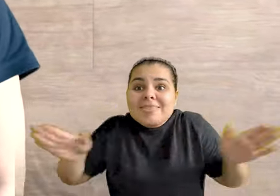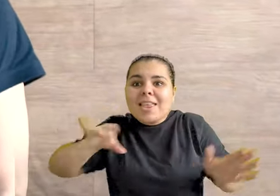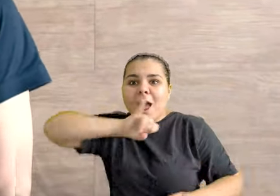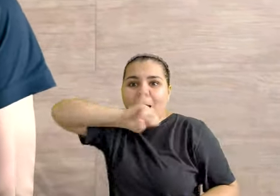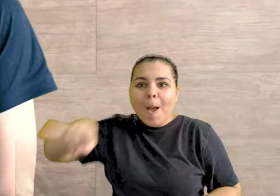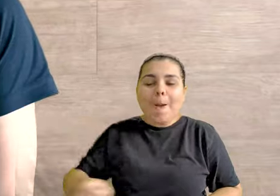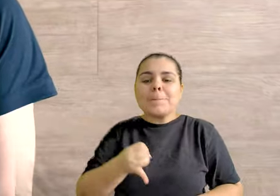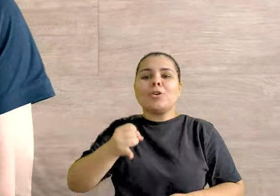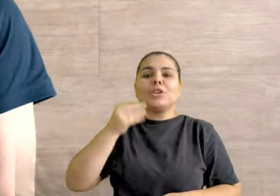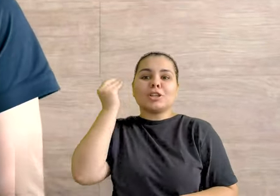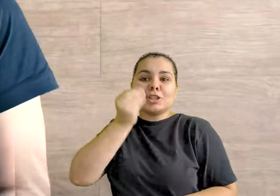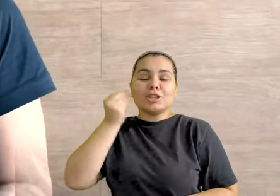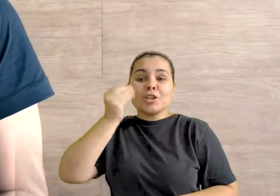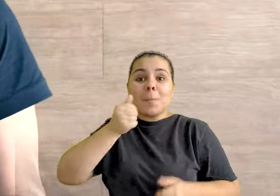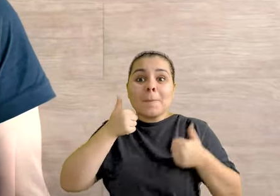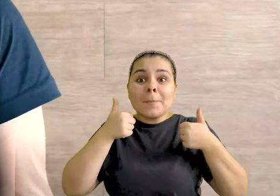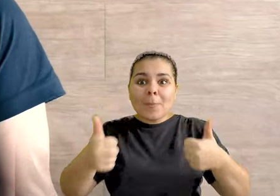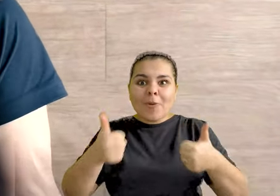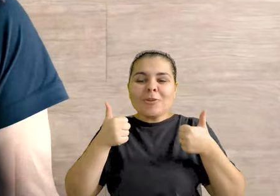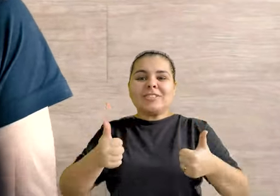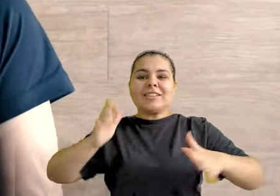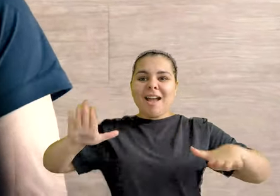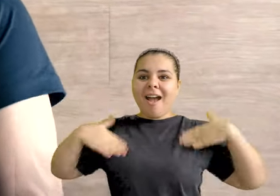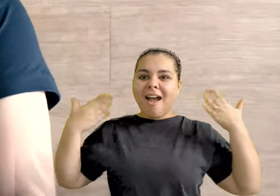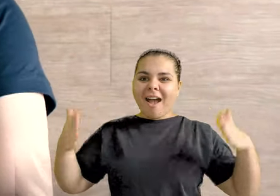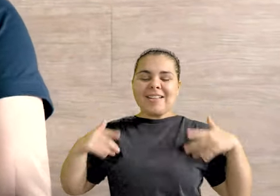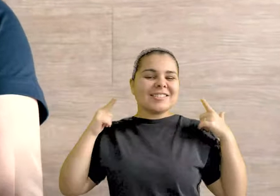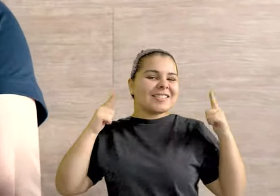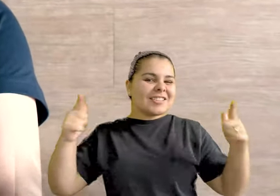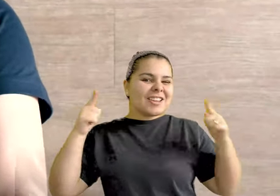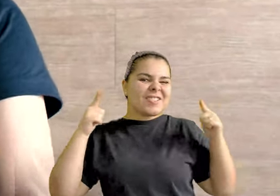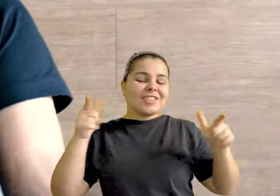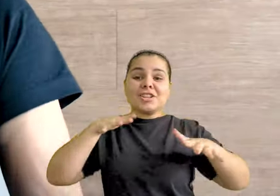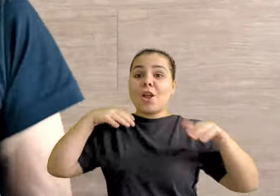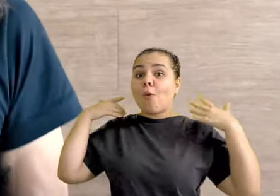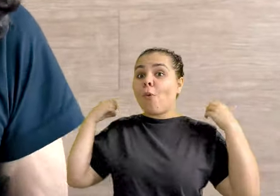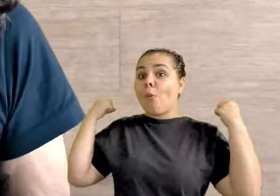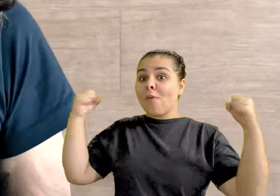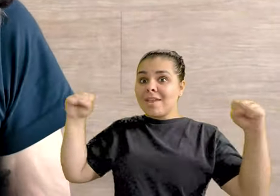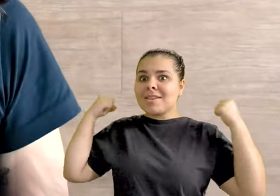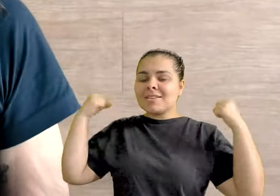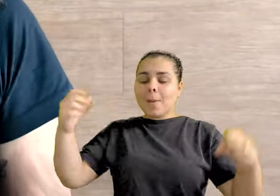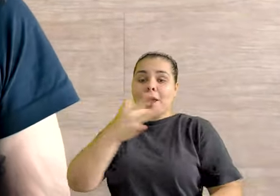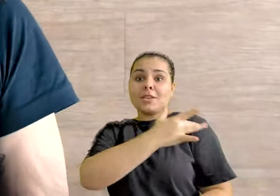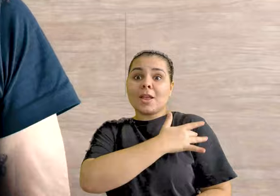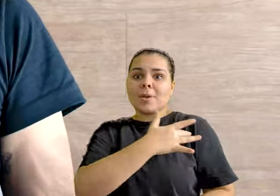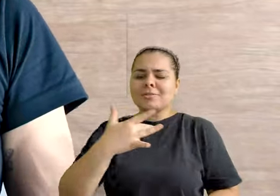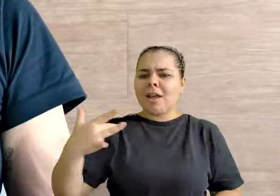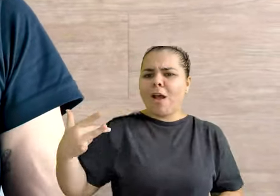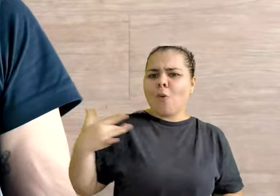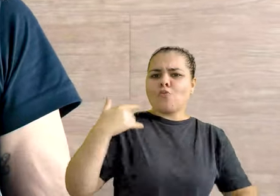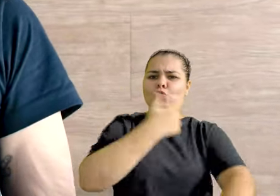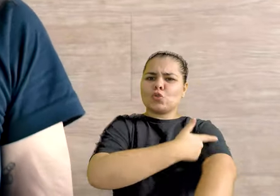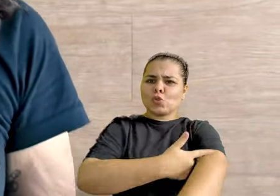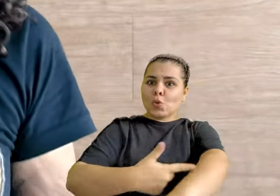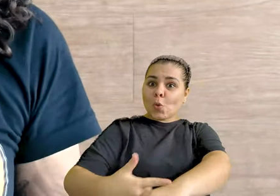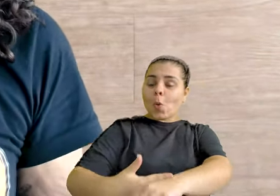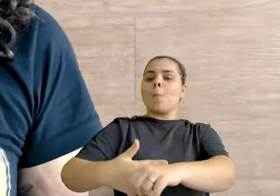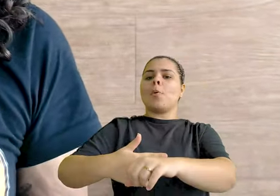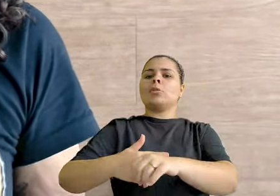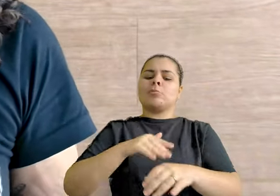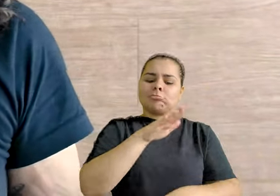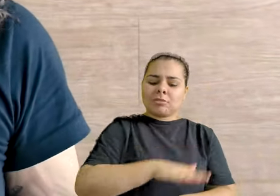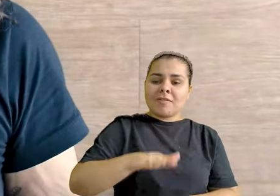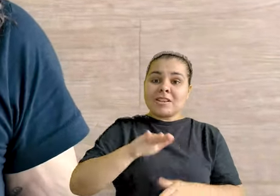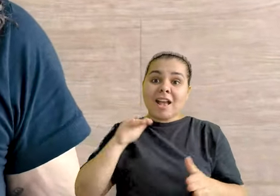oportunidades e experiências positivas, alegres e divertidas com exercício para gerar comportamento ativo da infância em